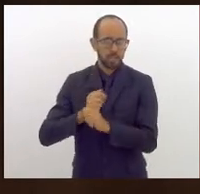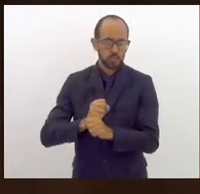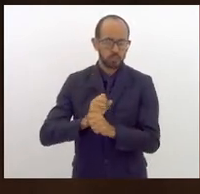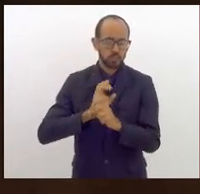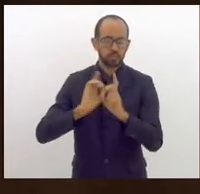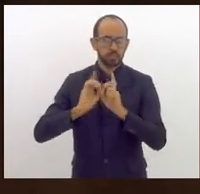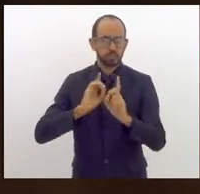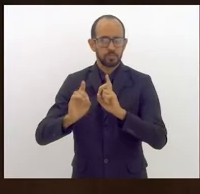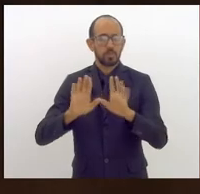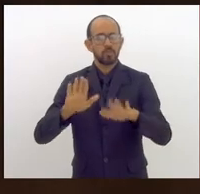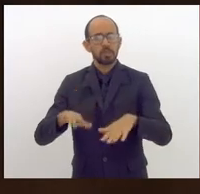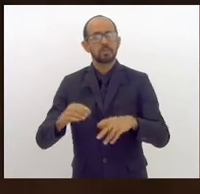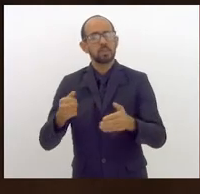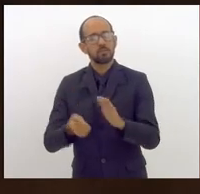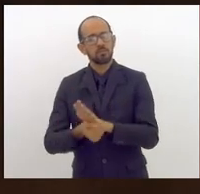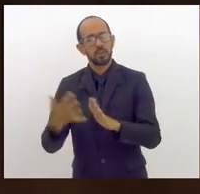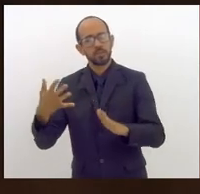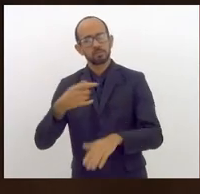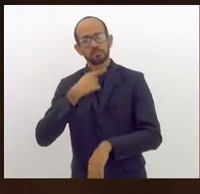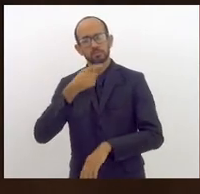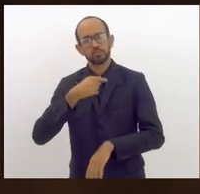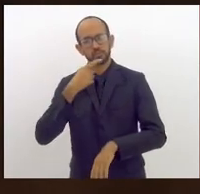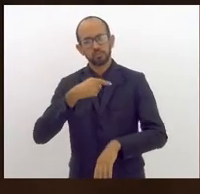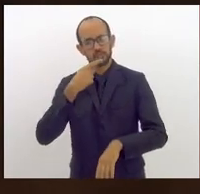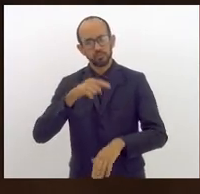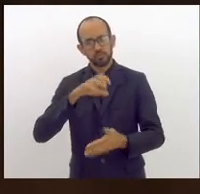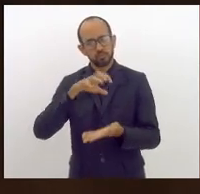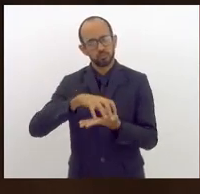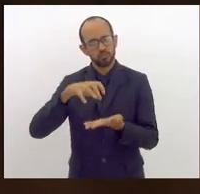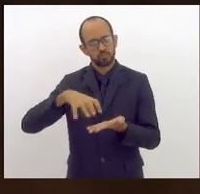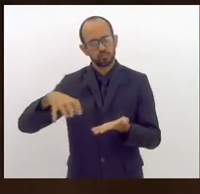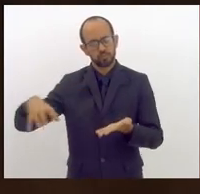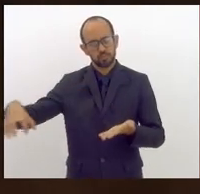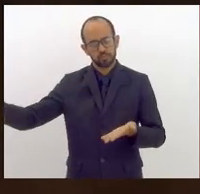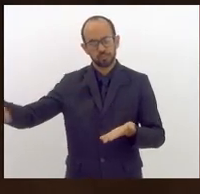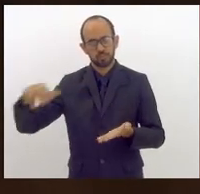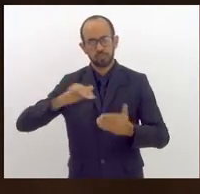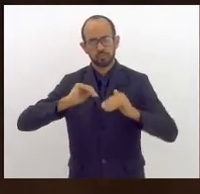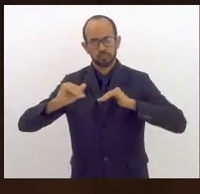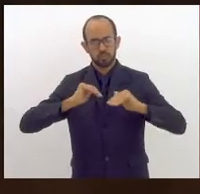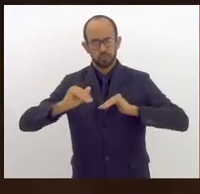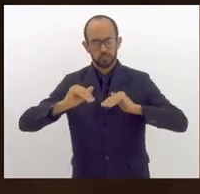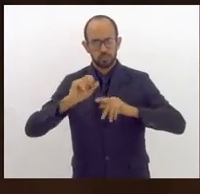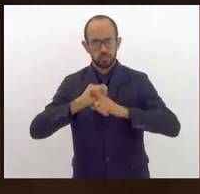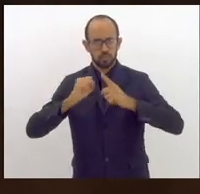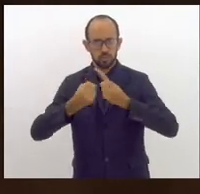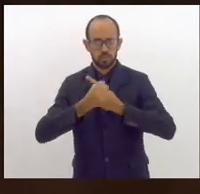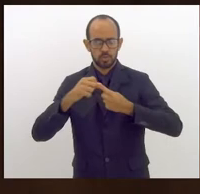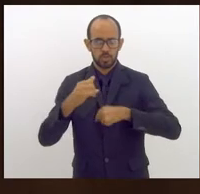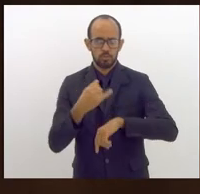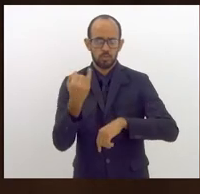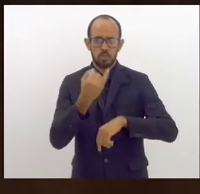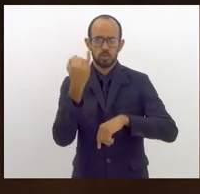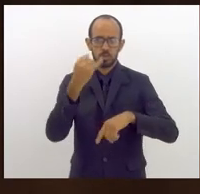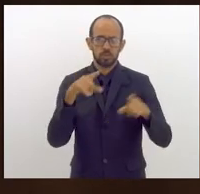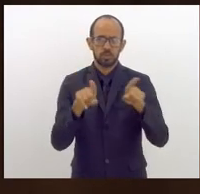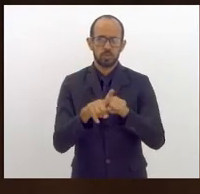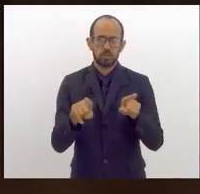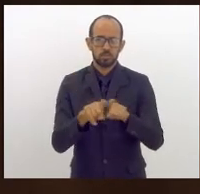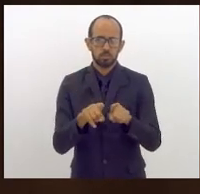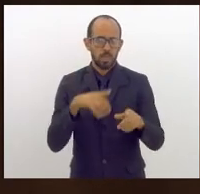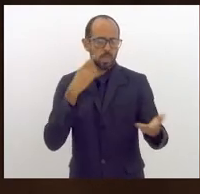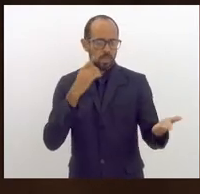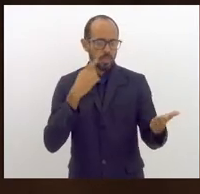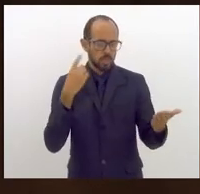muitos questionamentos por parte de vários segmentos é dos movimentos sociais valeria a pena talvez Dani